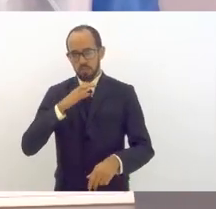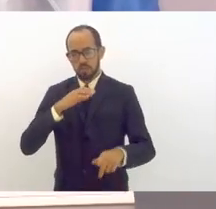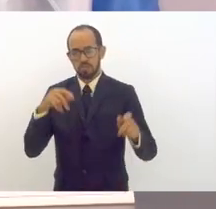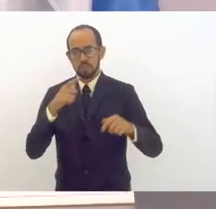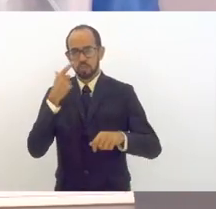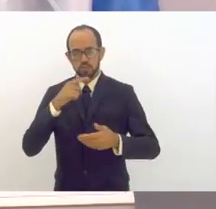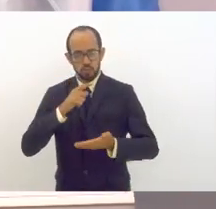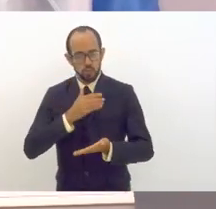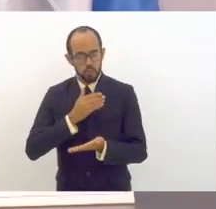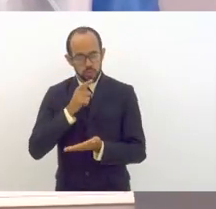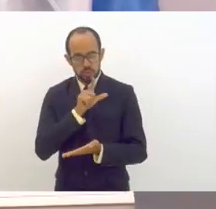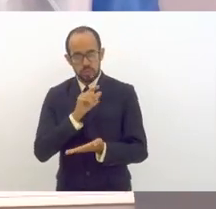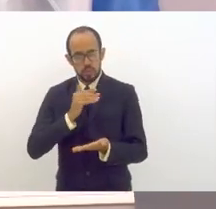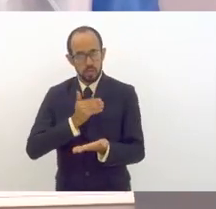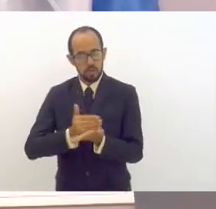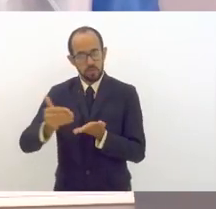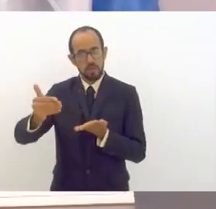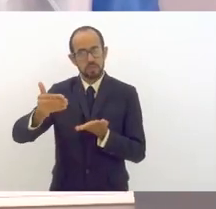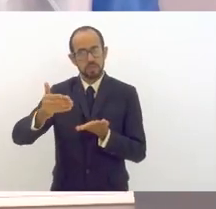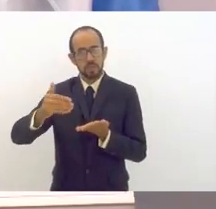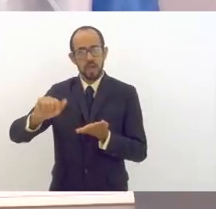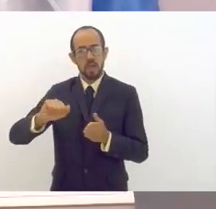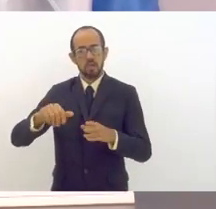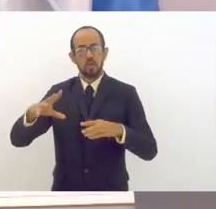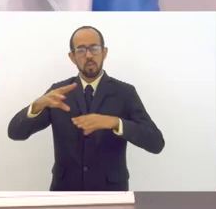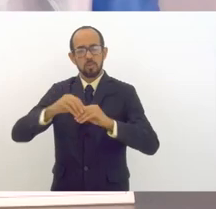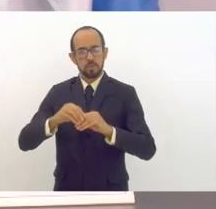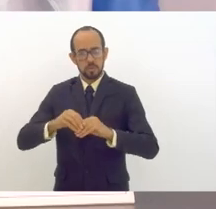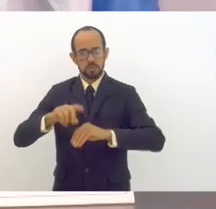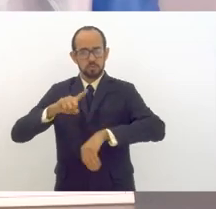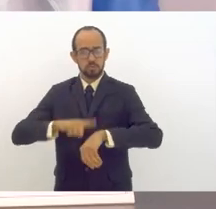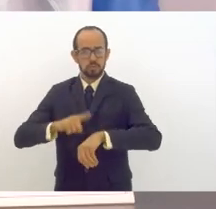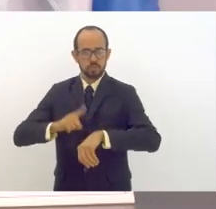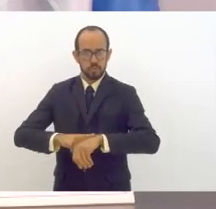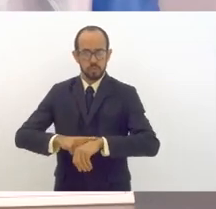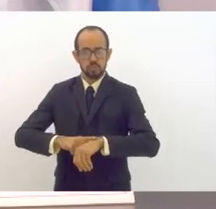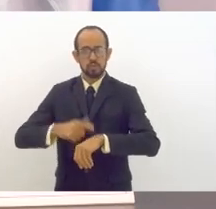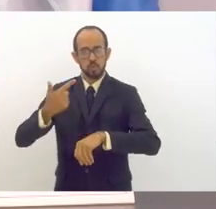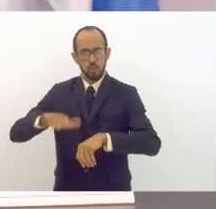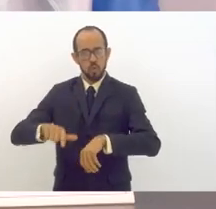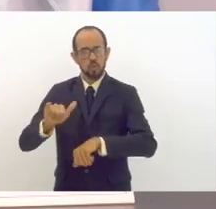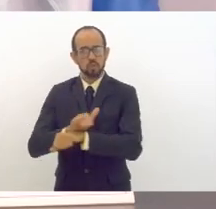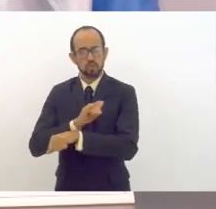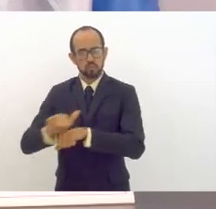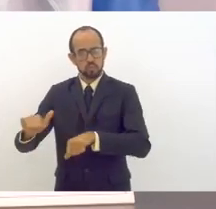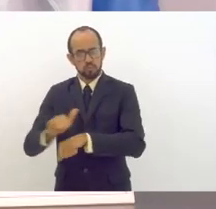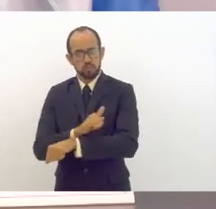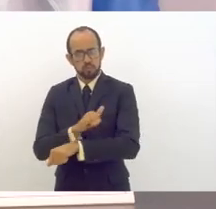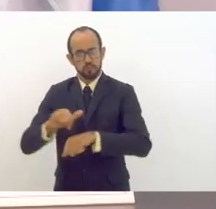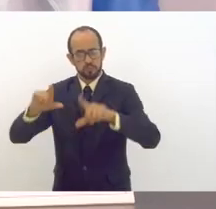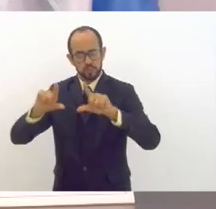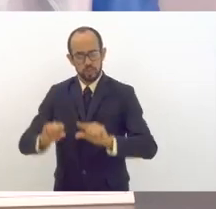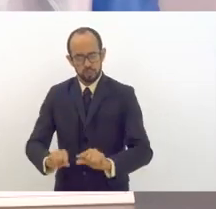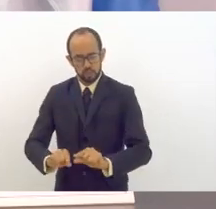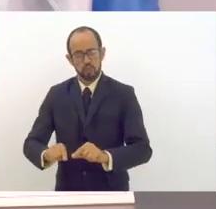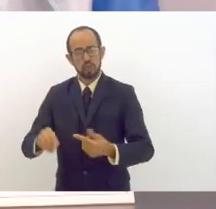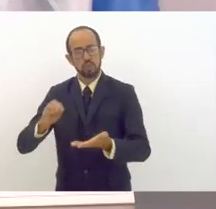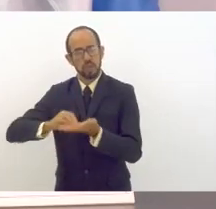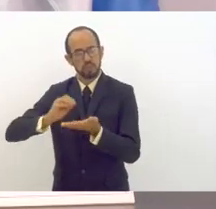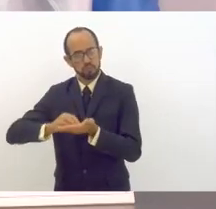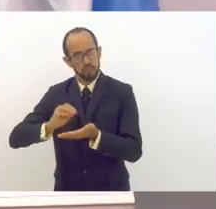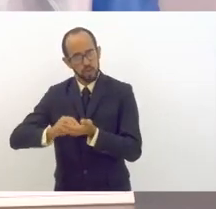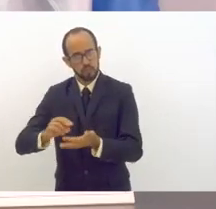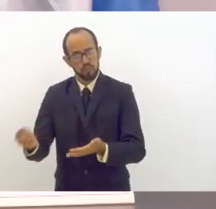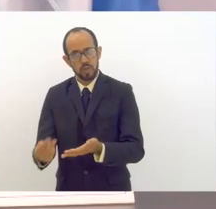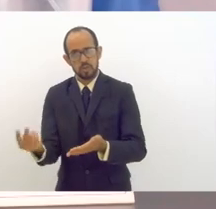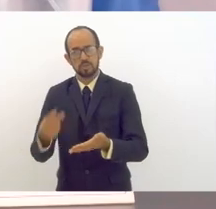comece o próximo ano letivo já com ampliação da carga horária, sendo mais um instrumento de redução das carências e de